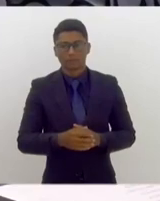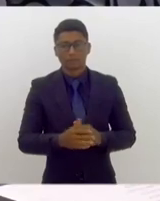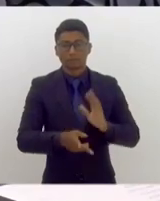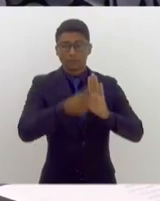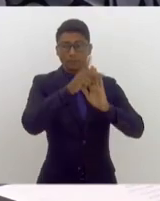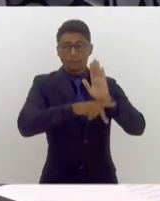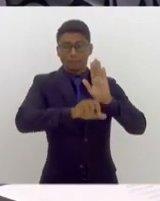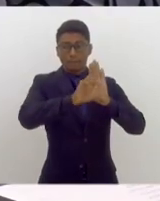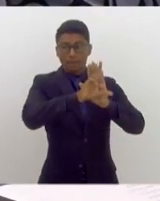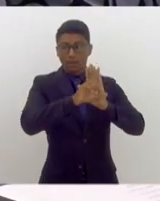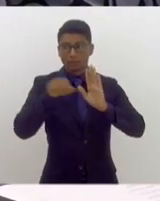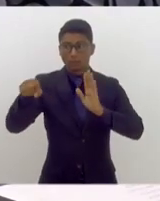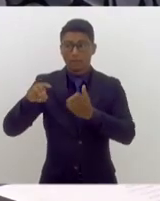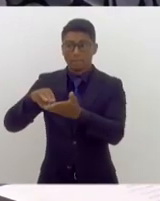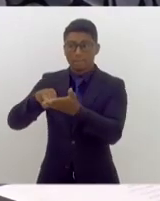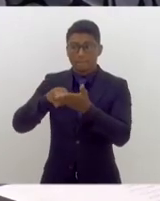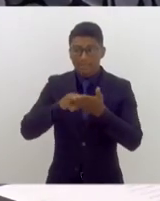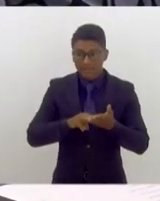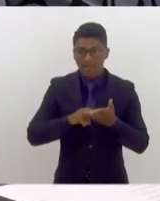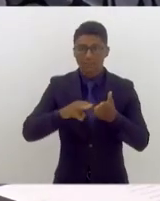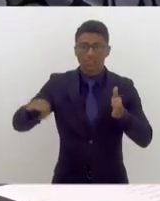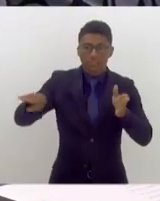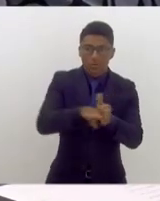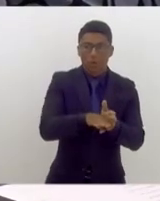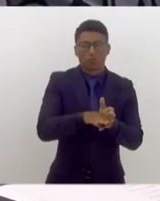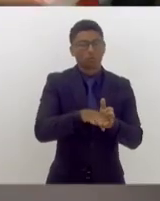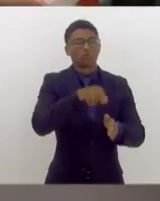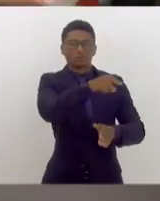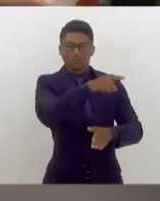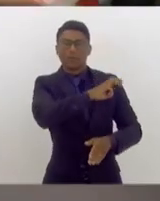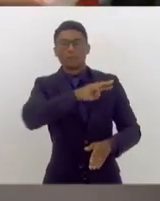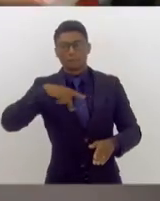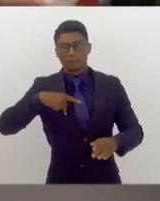essa casa, enfim, fosse encaminhada.